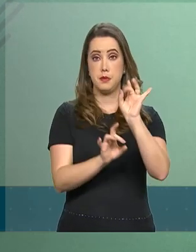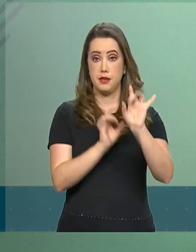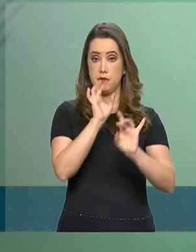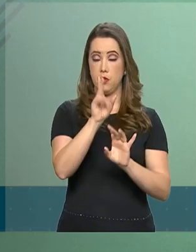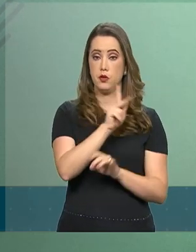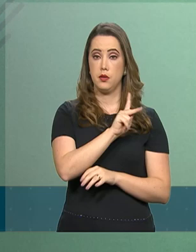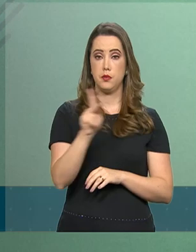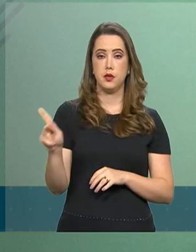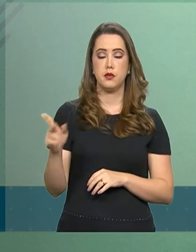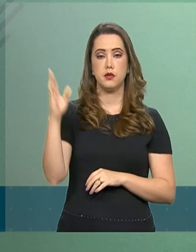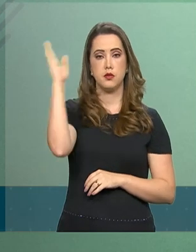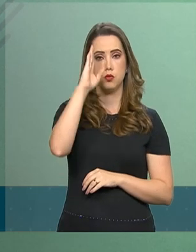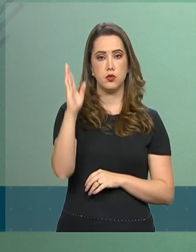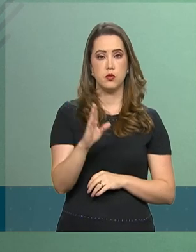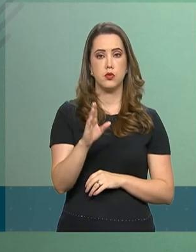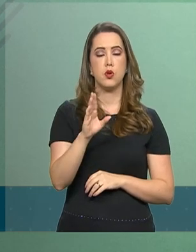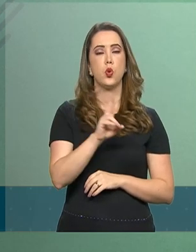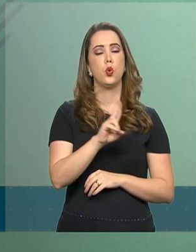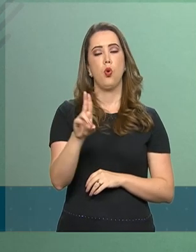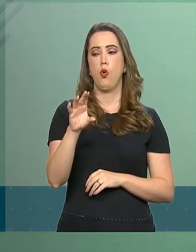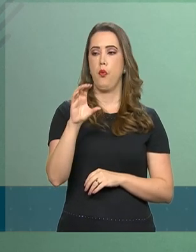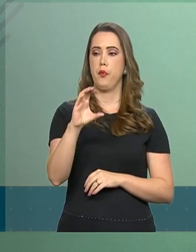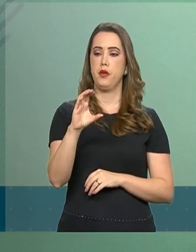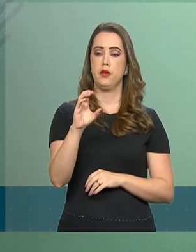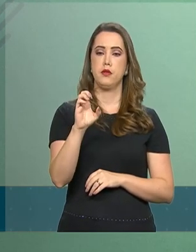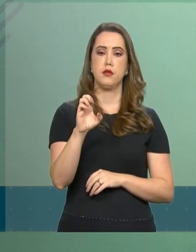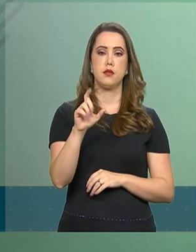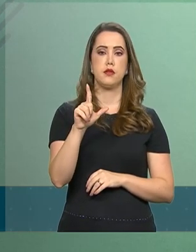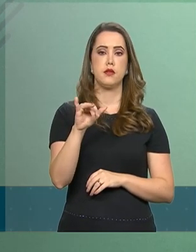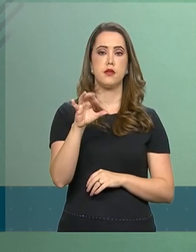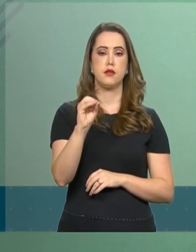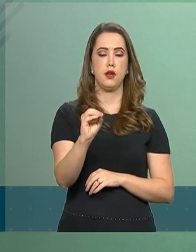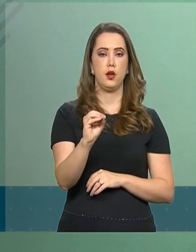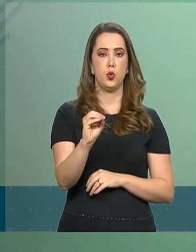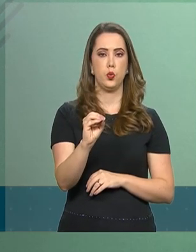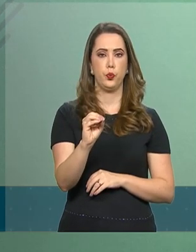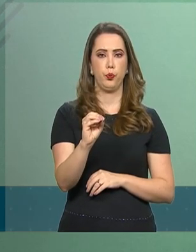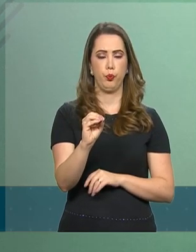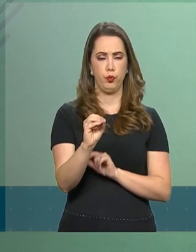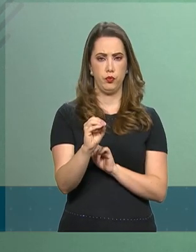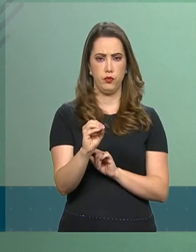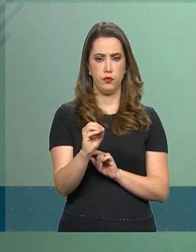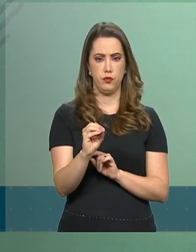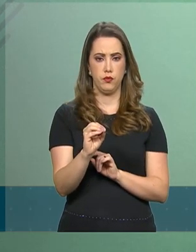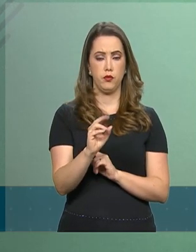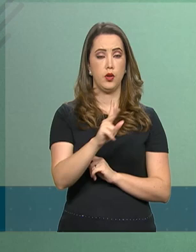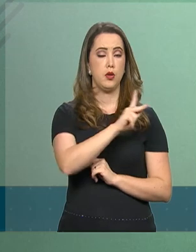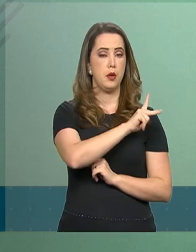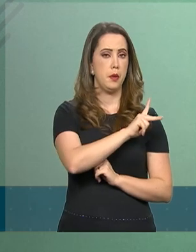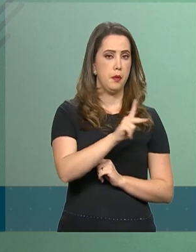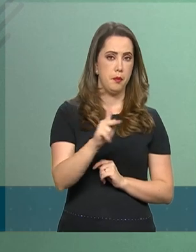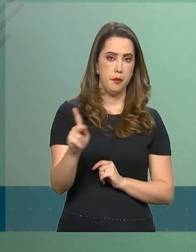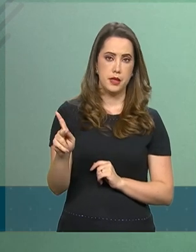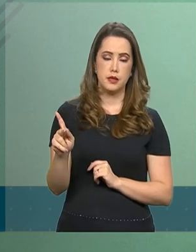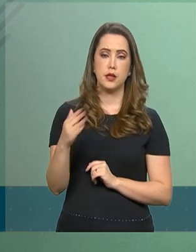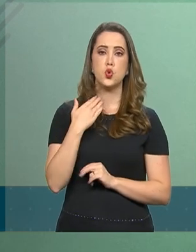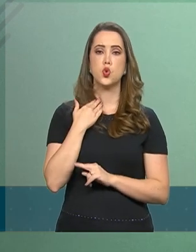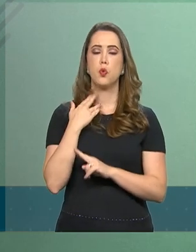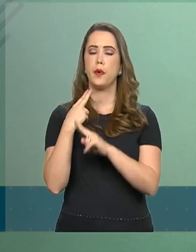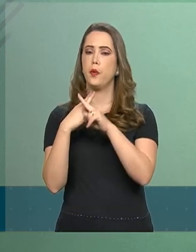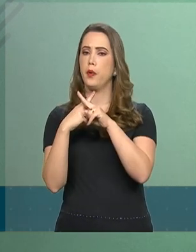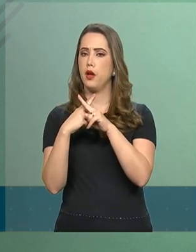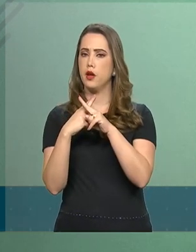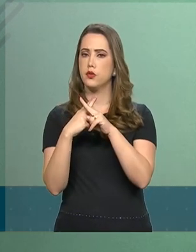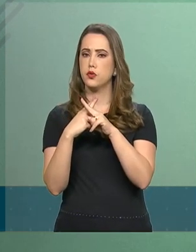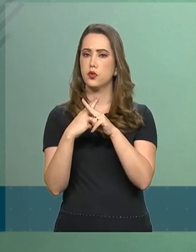o senhor célio faria júnior presidente da caixa econômica federal